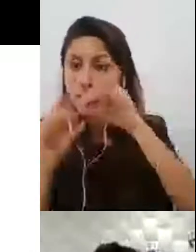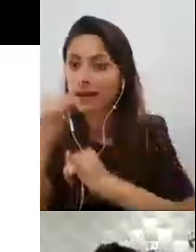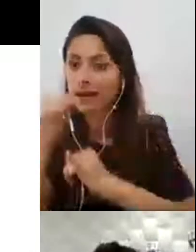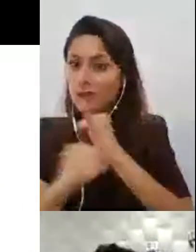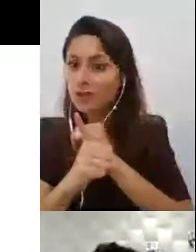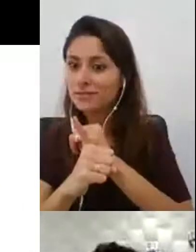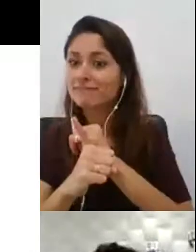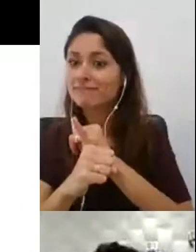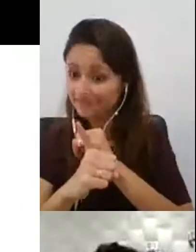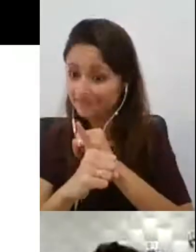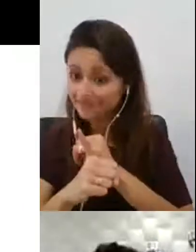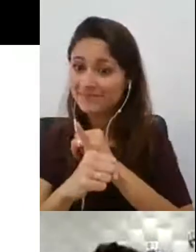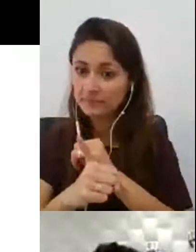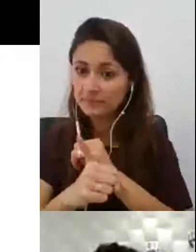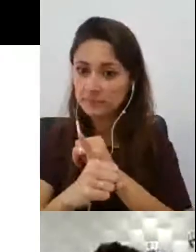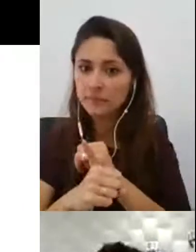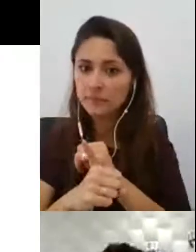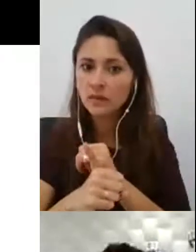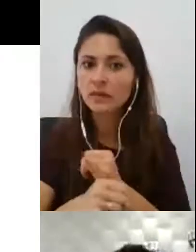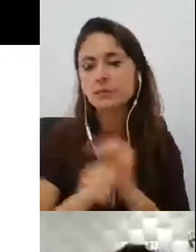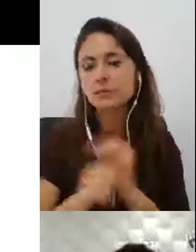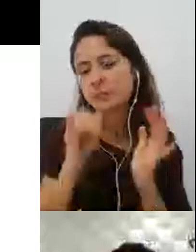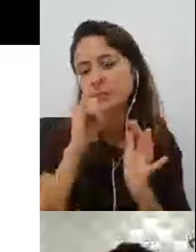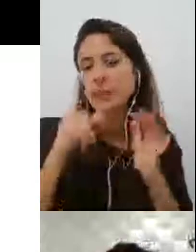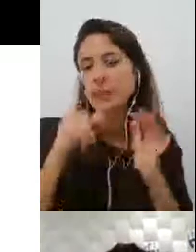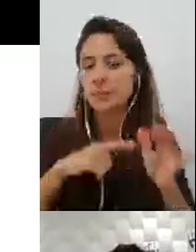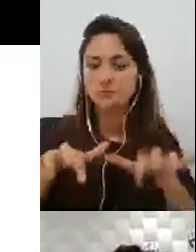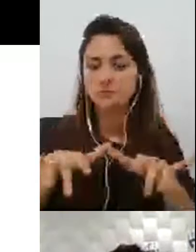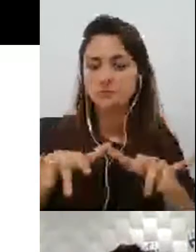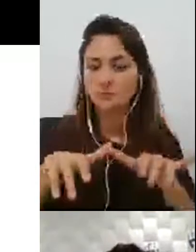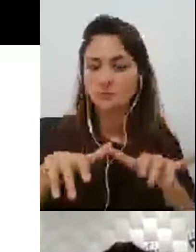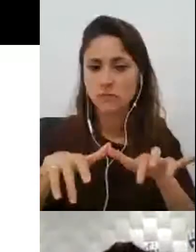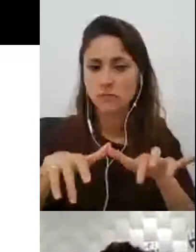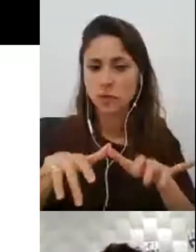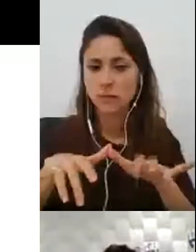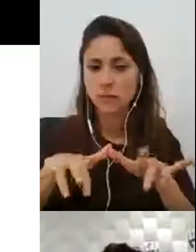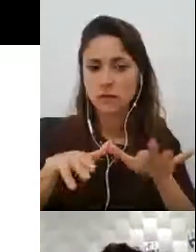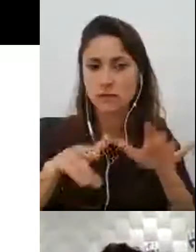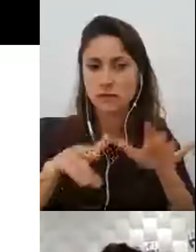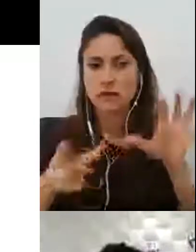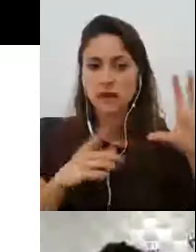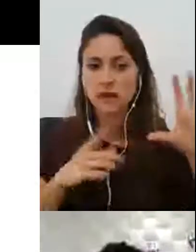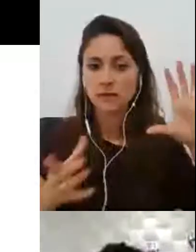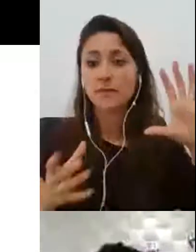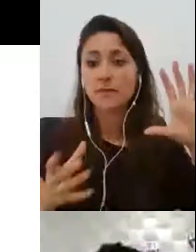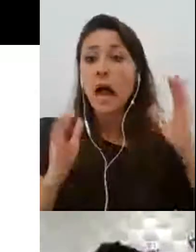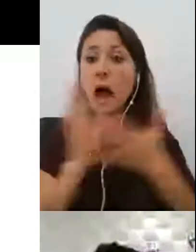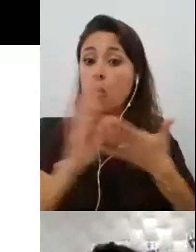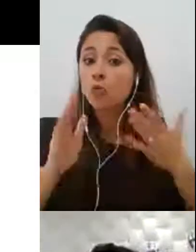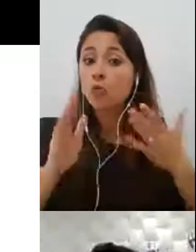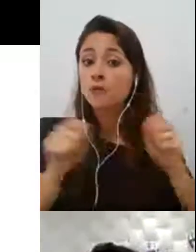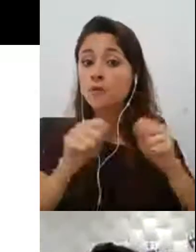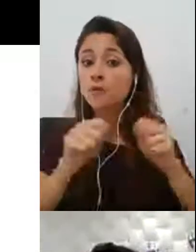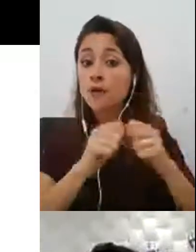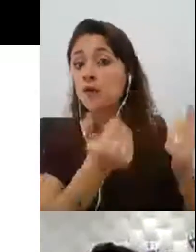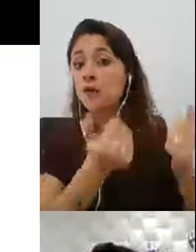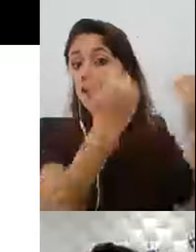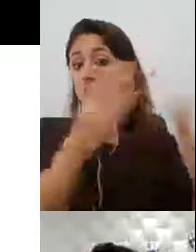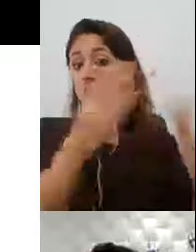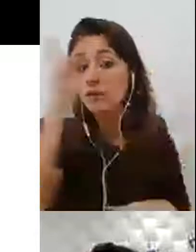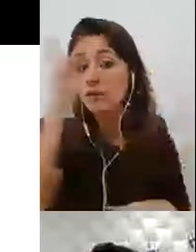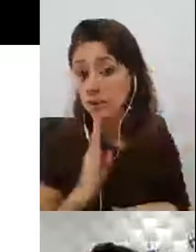manutenção. Nós temos os nossos equipamentos, tecnologias, são montados fora do Brasil, e aí eu tenho um problema de